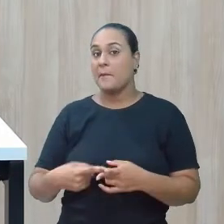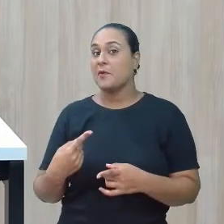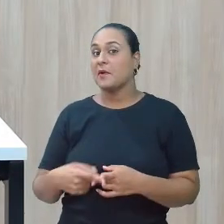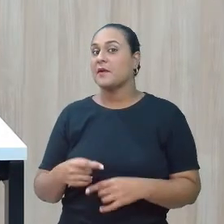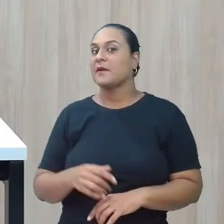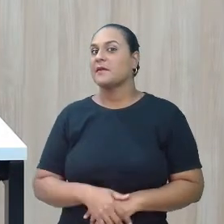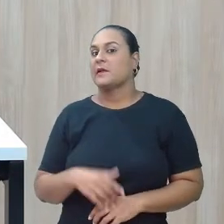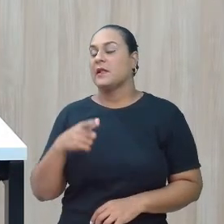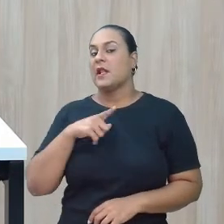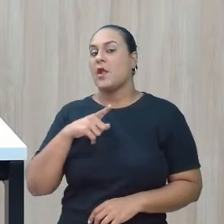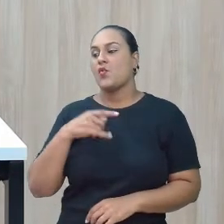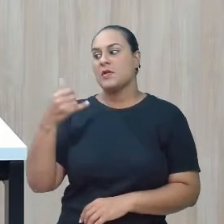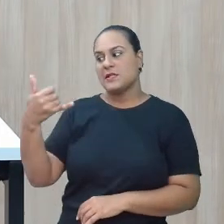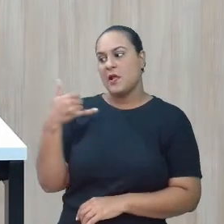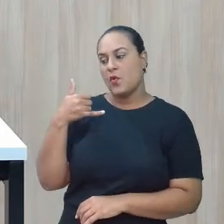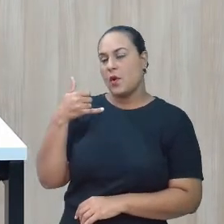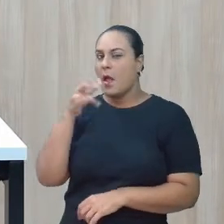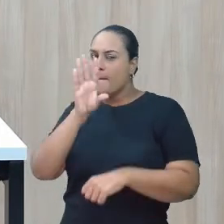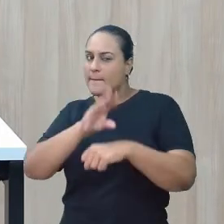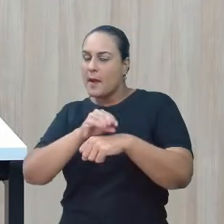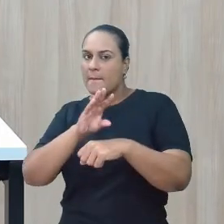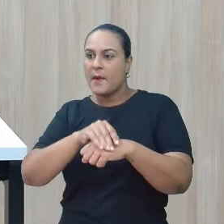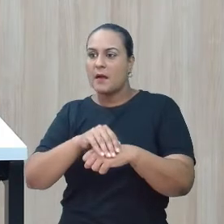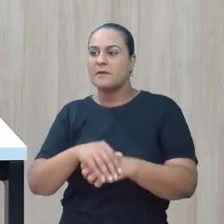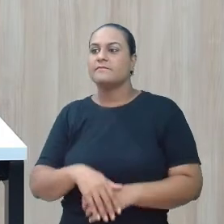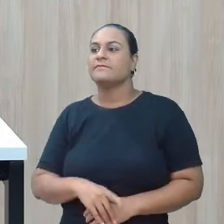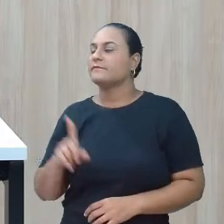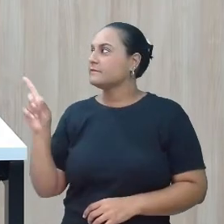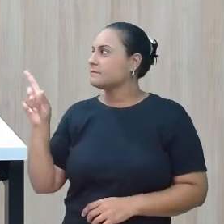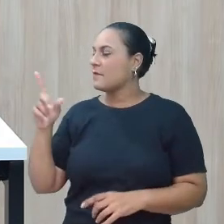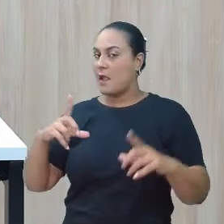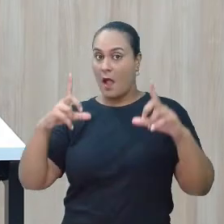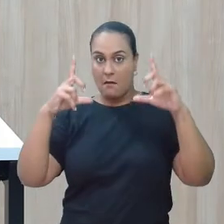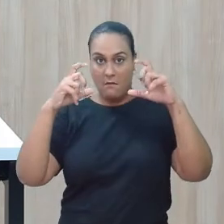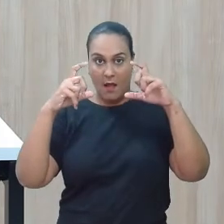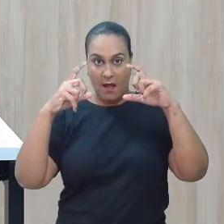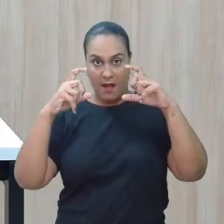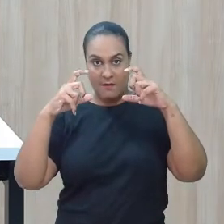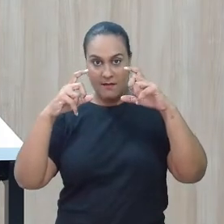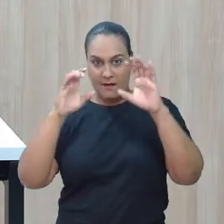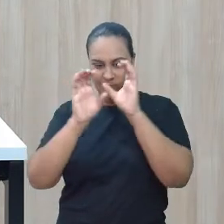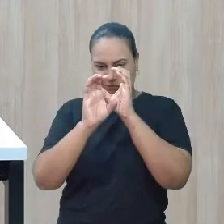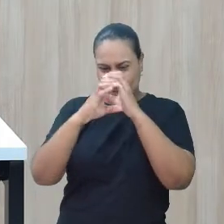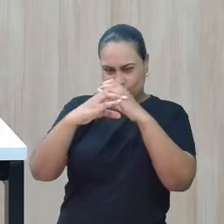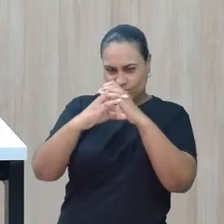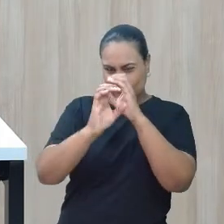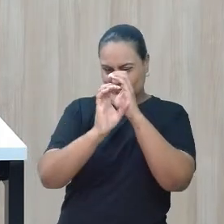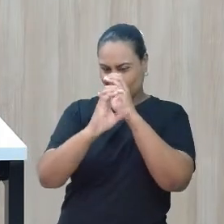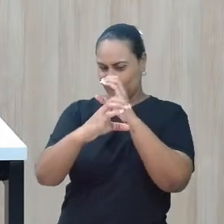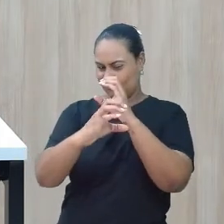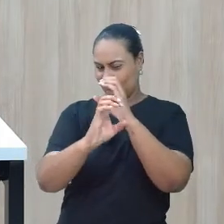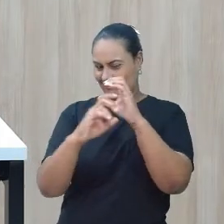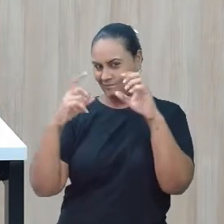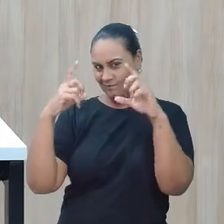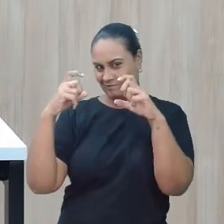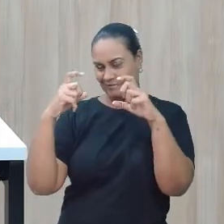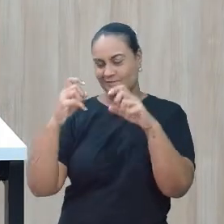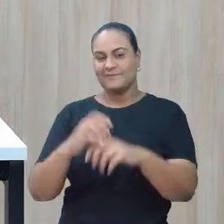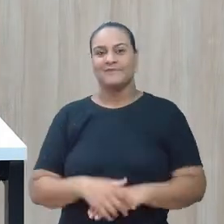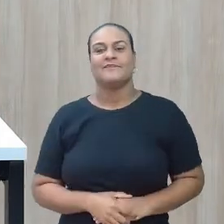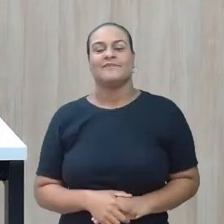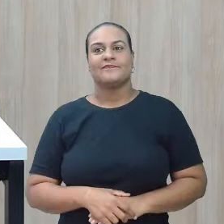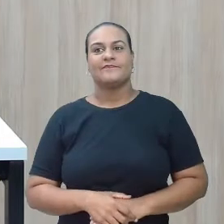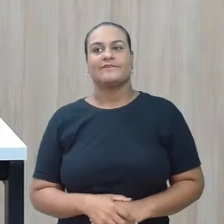por conta do celular, que é a máquina fotográfica. Eu vou deixar já ela aqui na frente, porque daqui a pouco eu vou falar da máquina fotográfica. Vamos